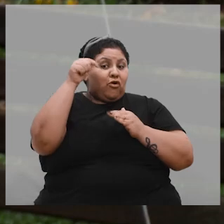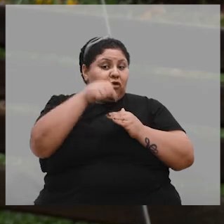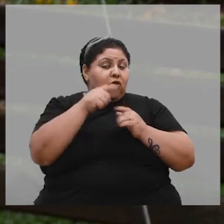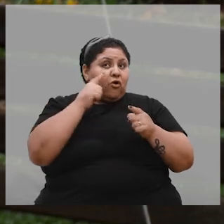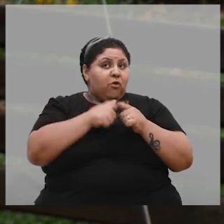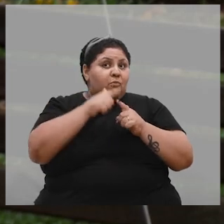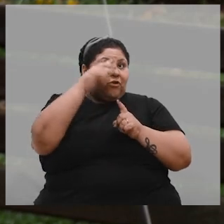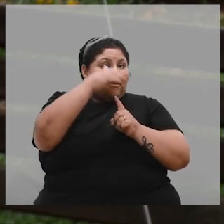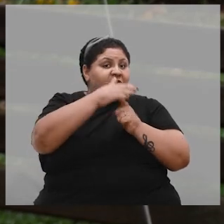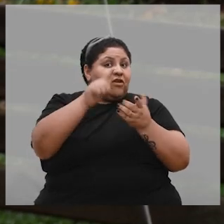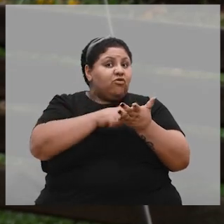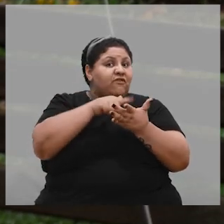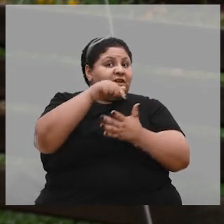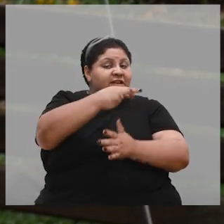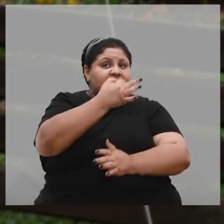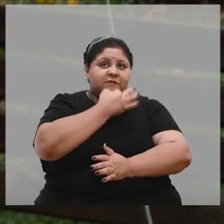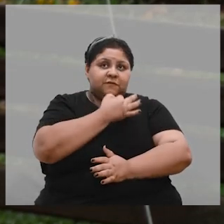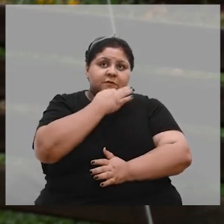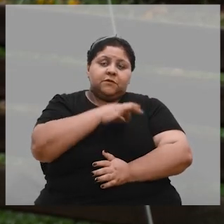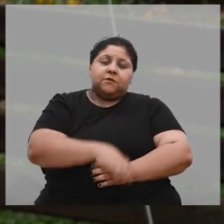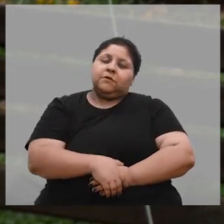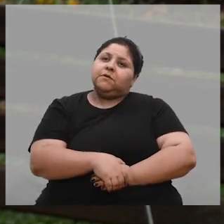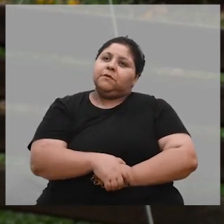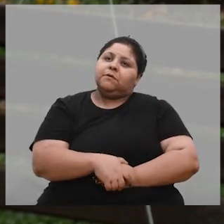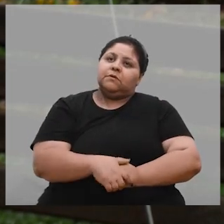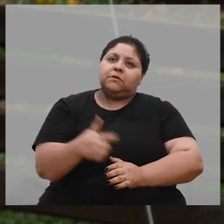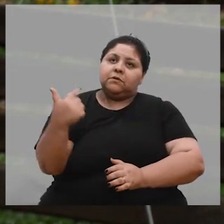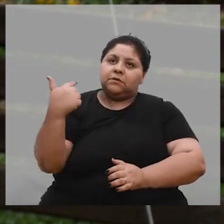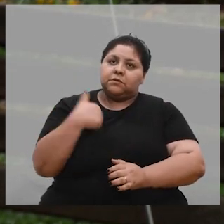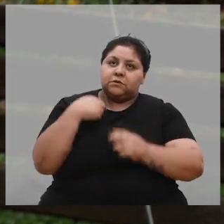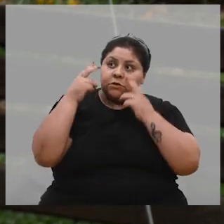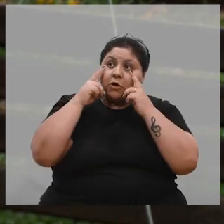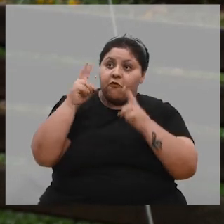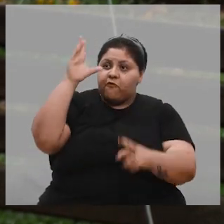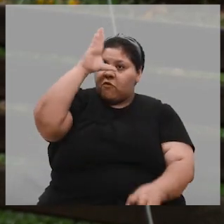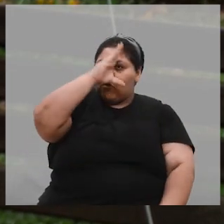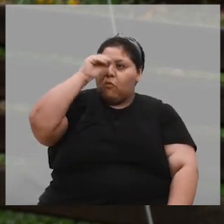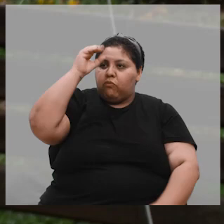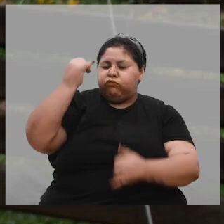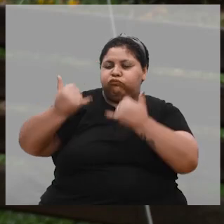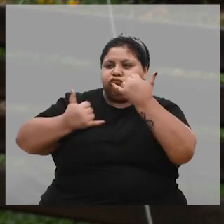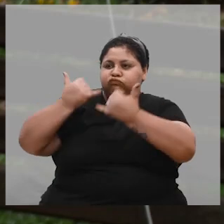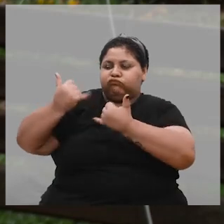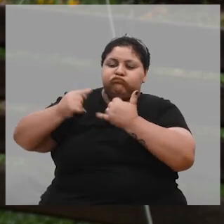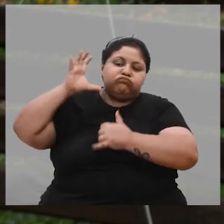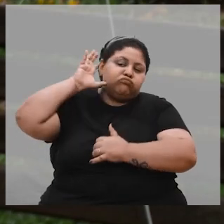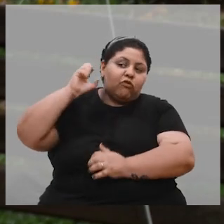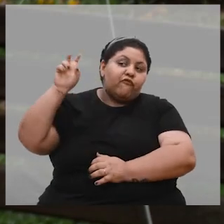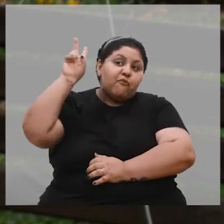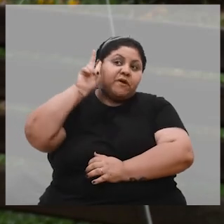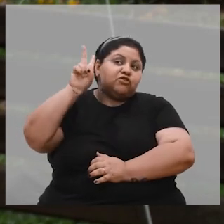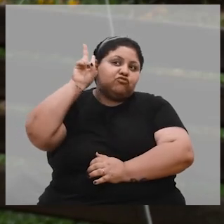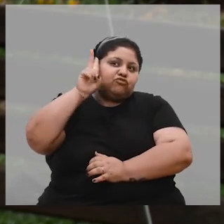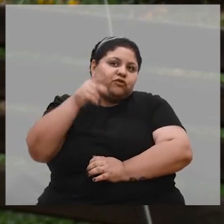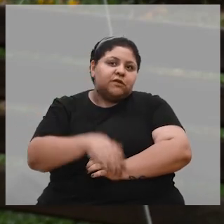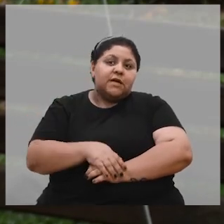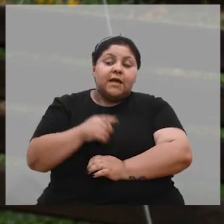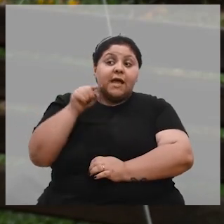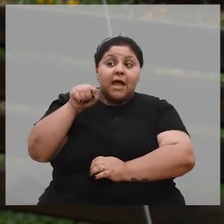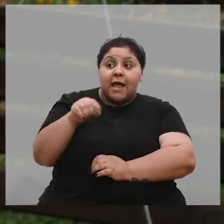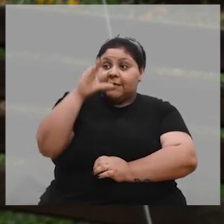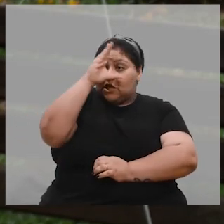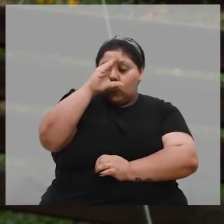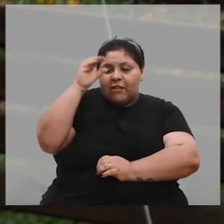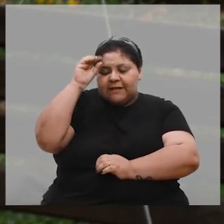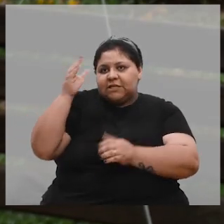em Caxias por causa da Feira do Livro de Caxias. E eu vi um adolescente que brincou, que ouviu uma história.